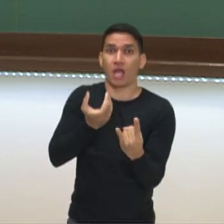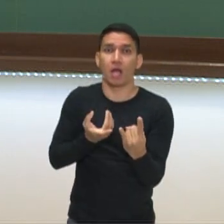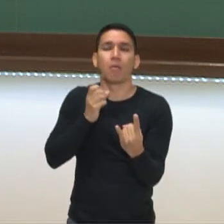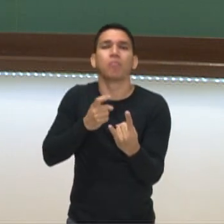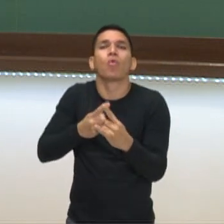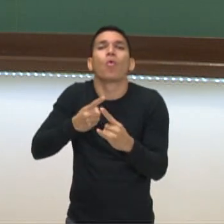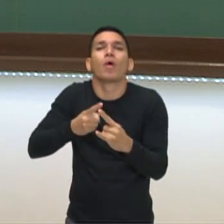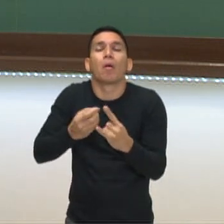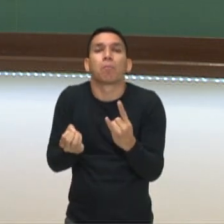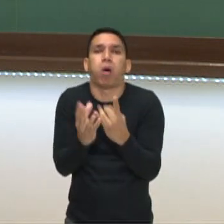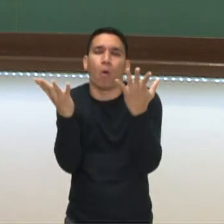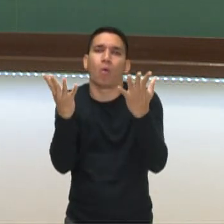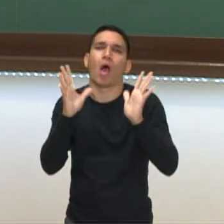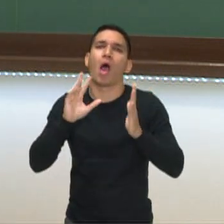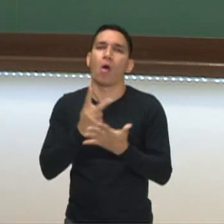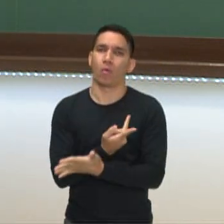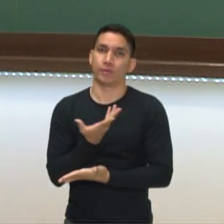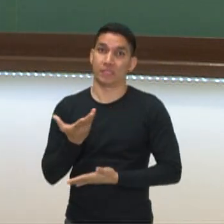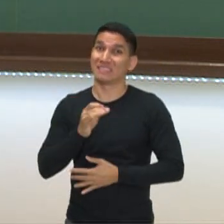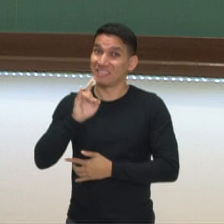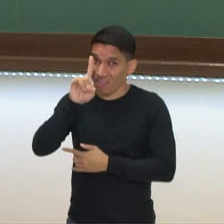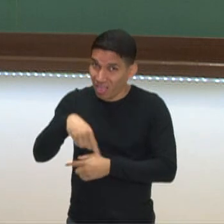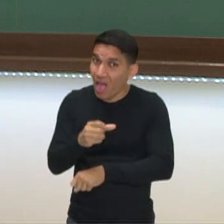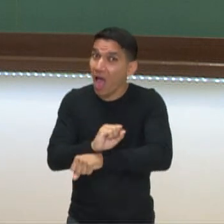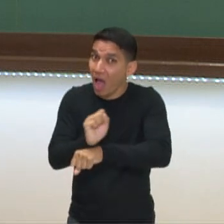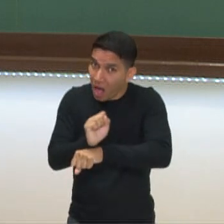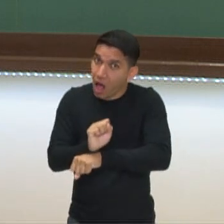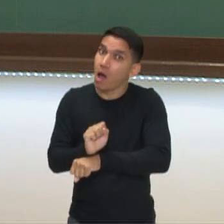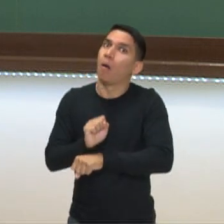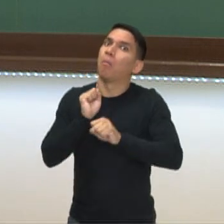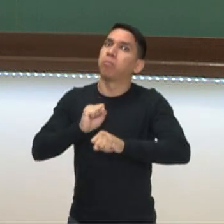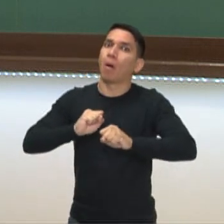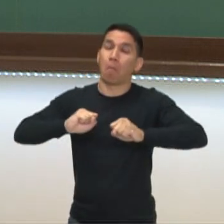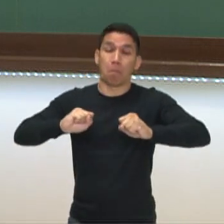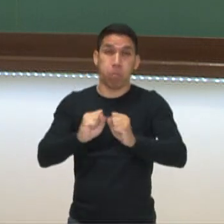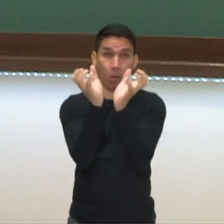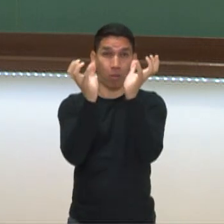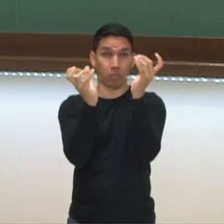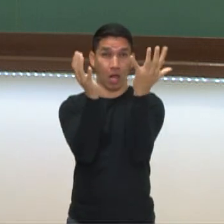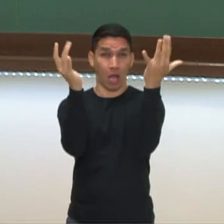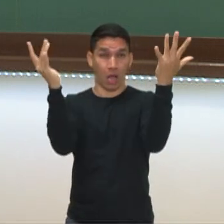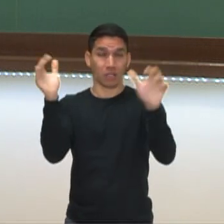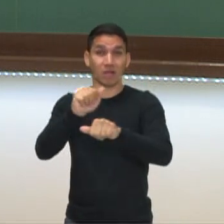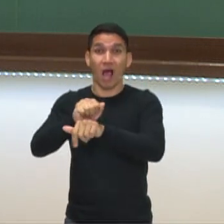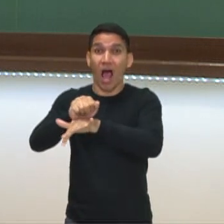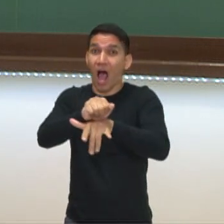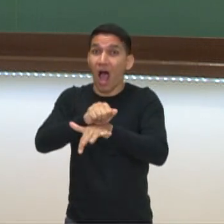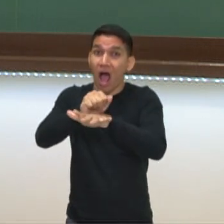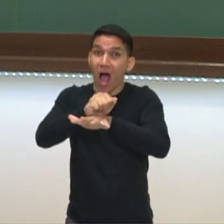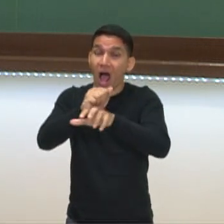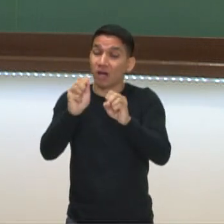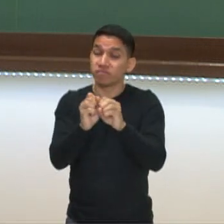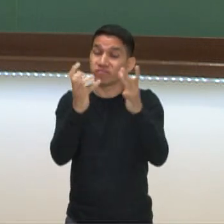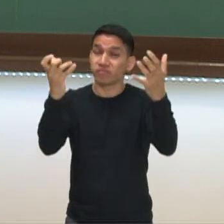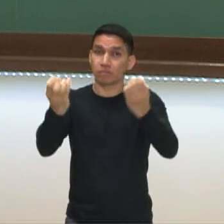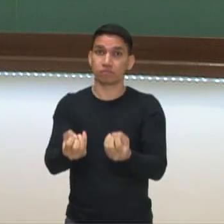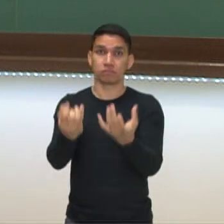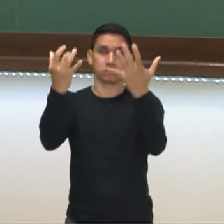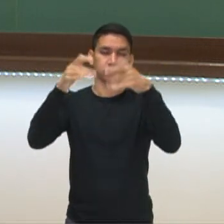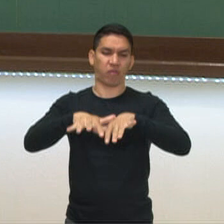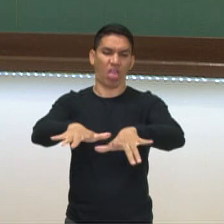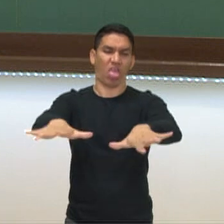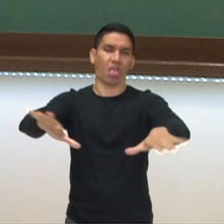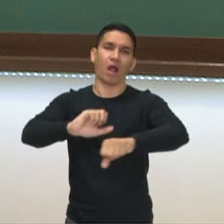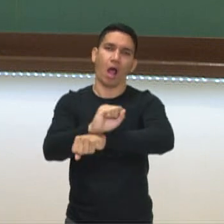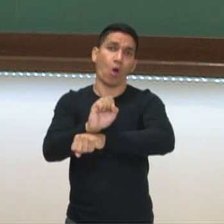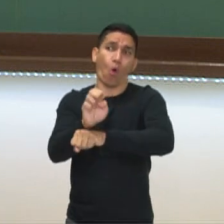explodir. Né? Se for no carro isso daqui, pode voar ácido na explosão da bateria pelo carro,